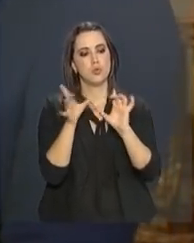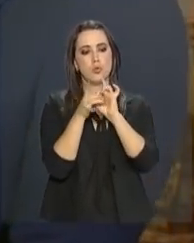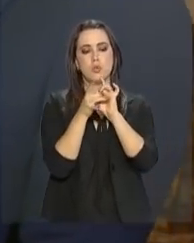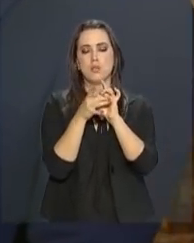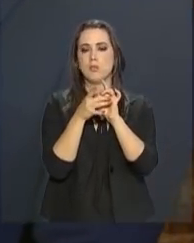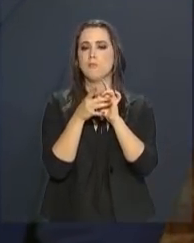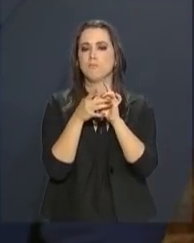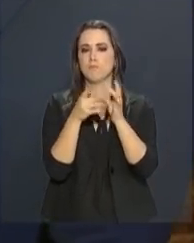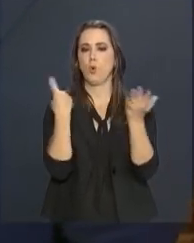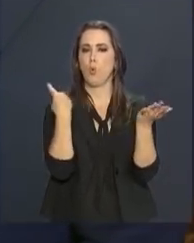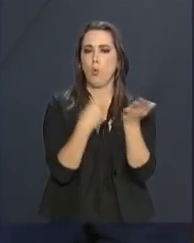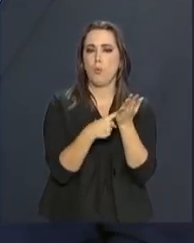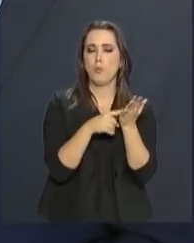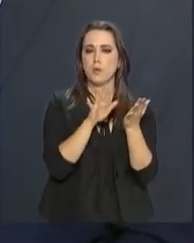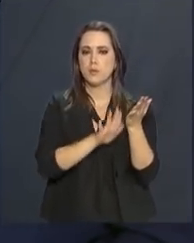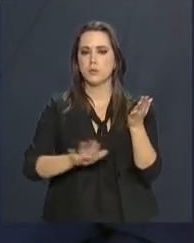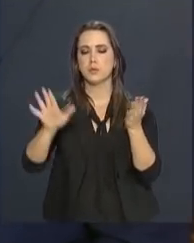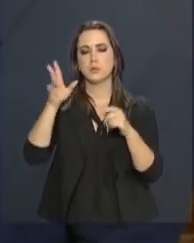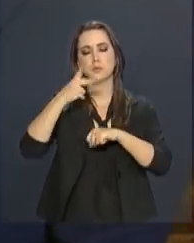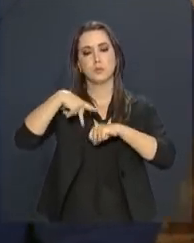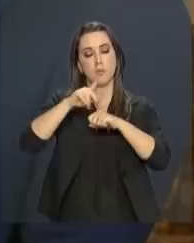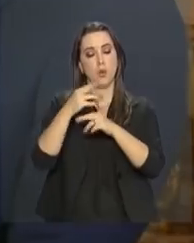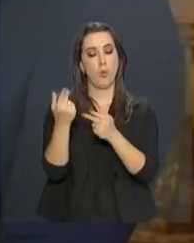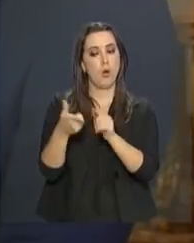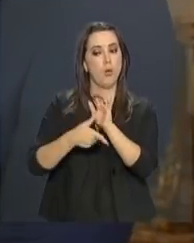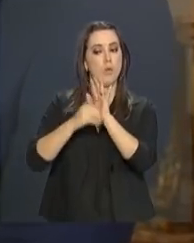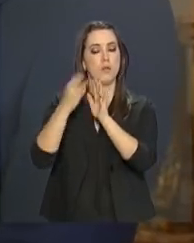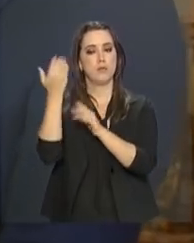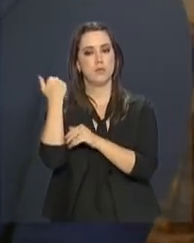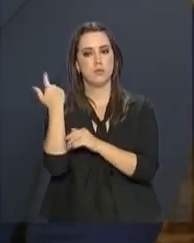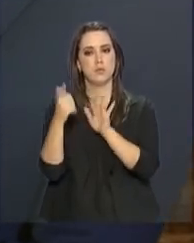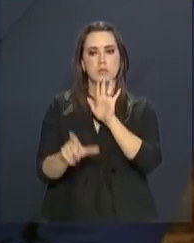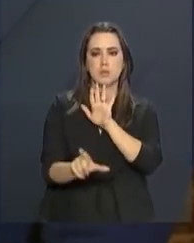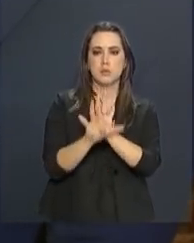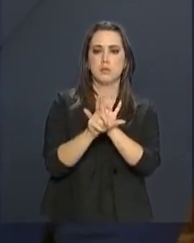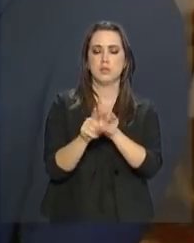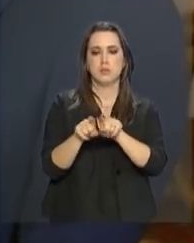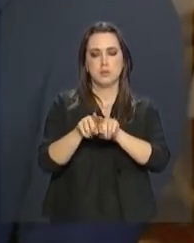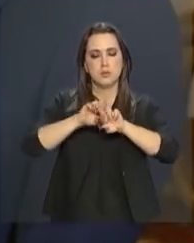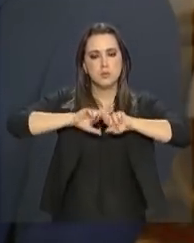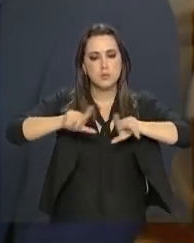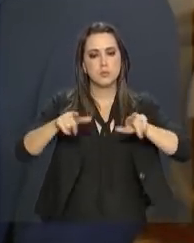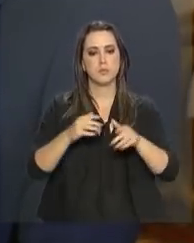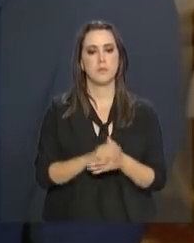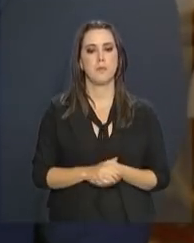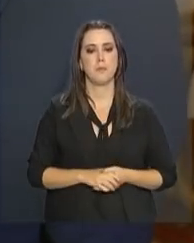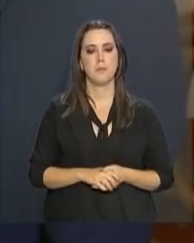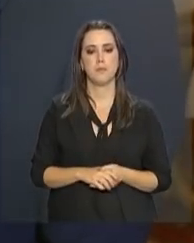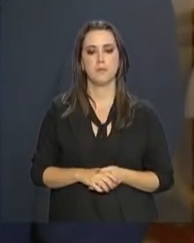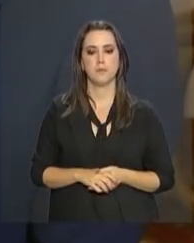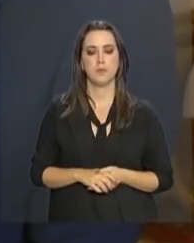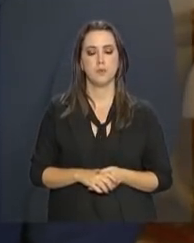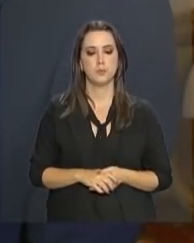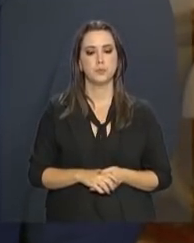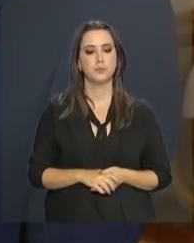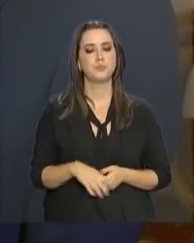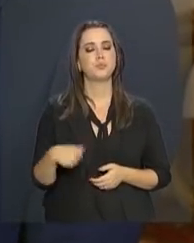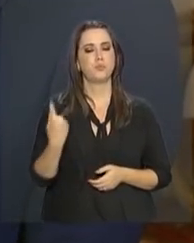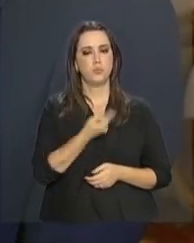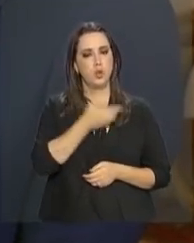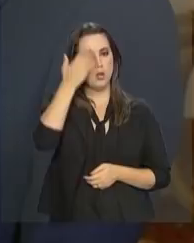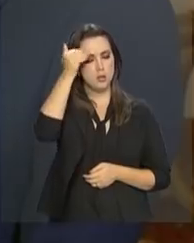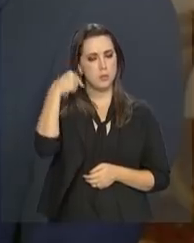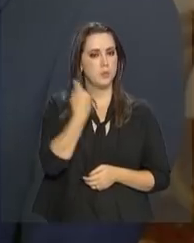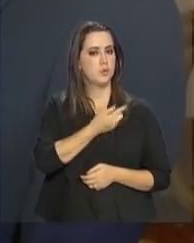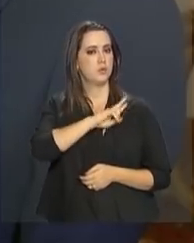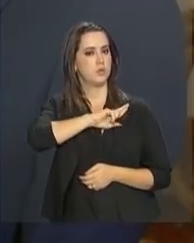republicano como já houve no passado e que trouxe leis benfazejos somos sabedores da nossa responsabilidade